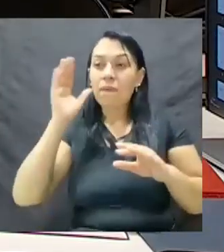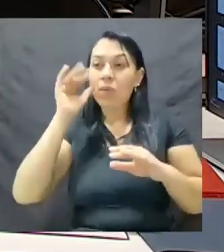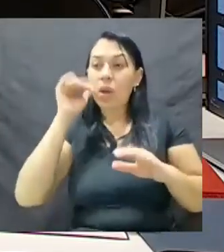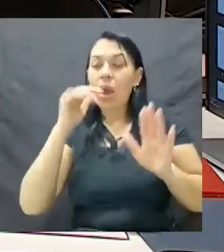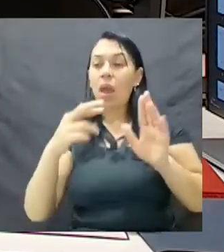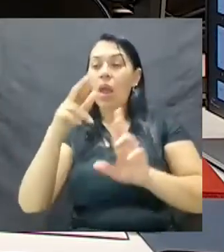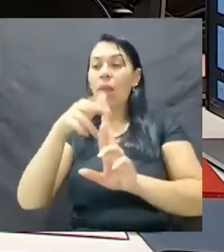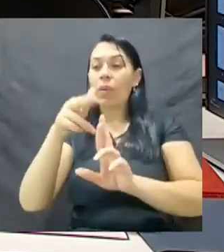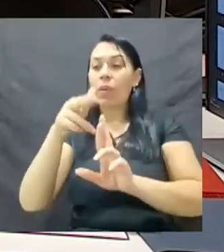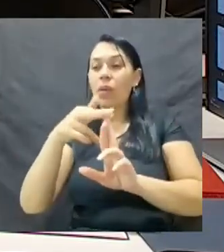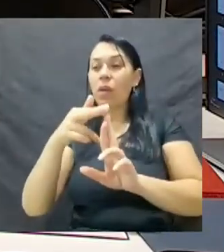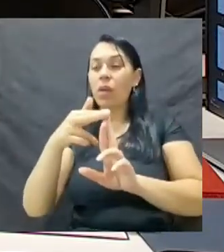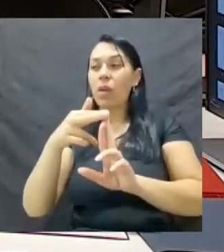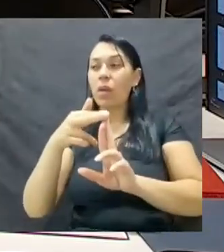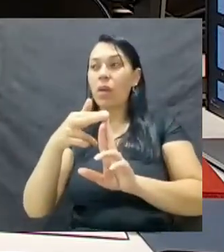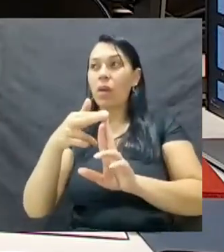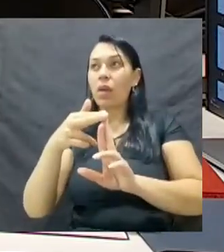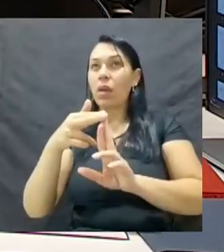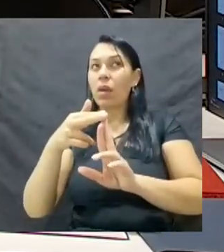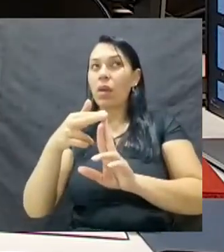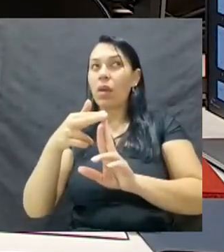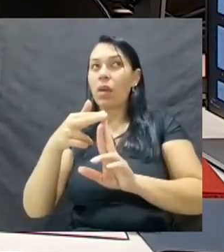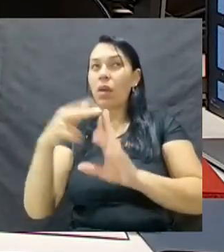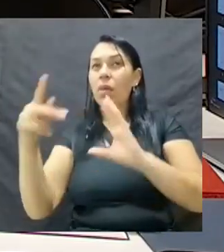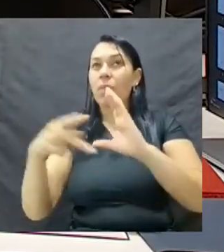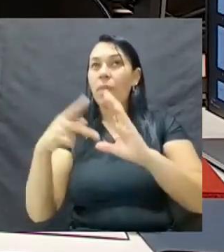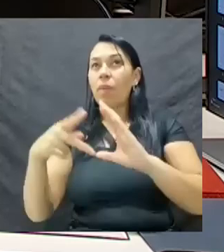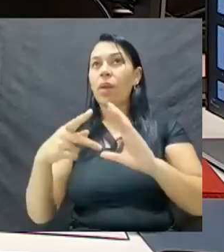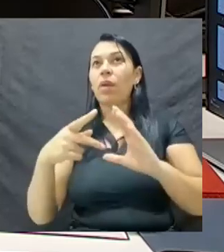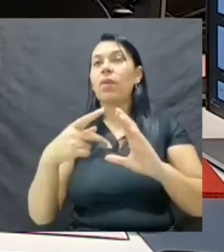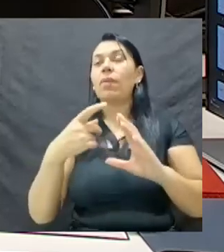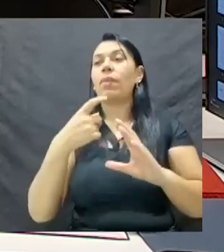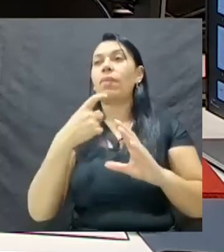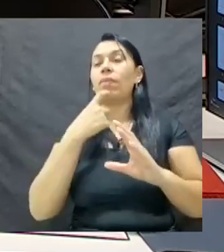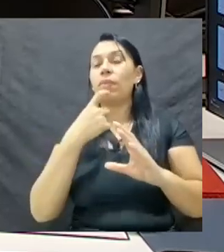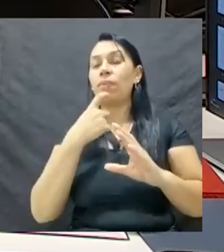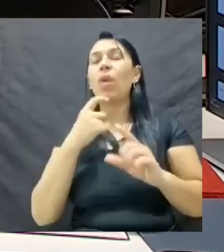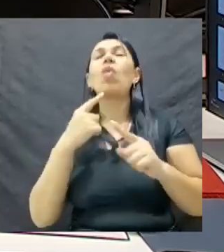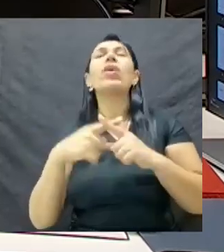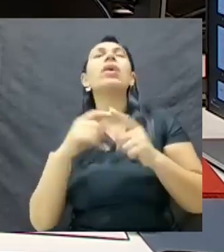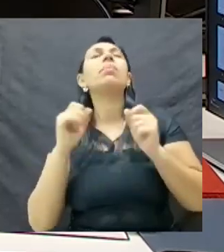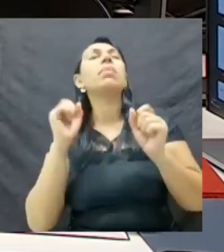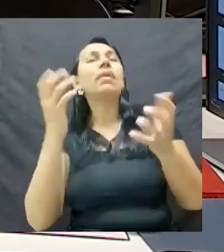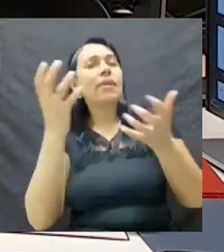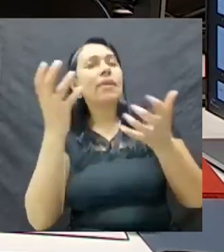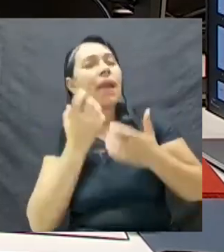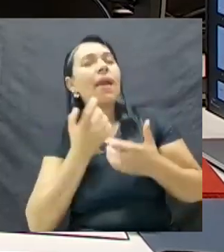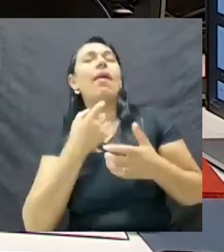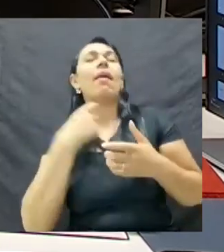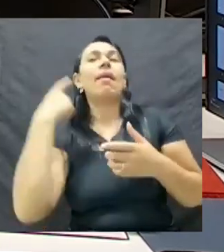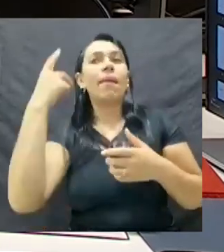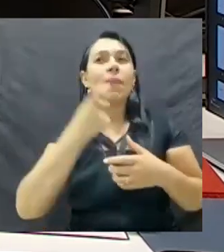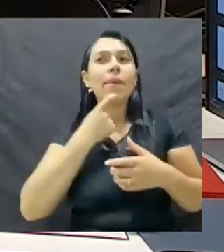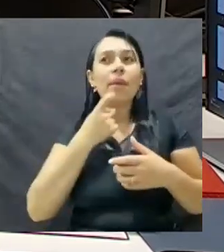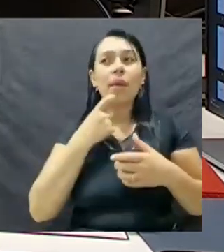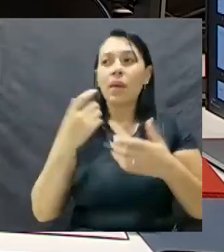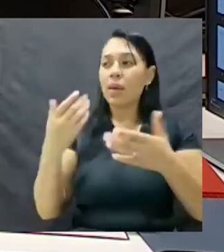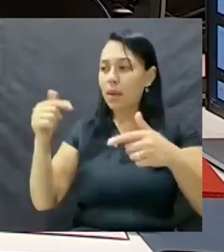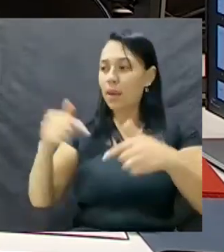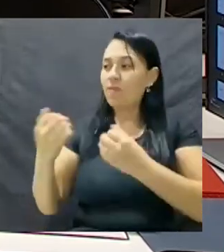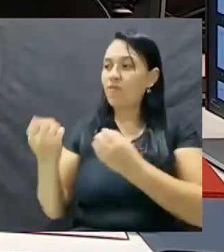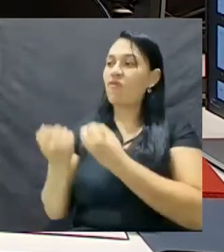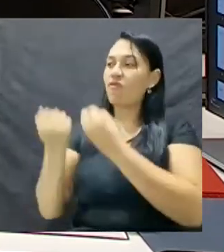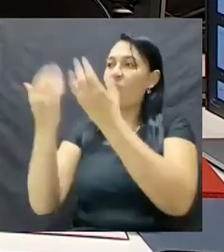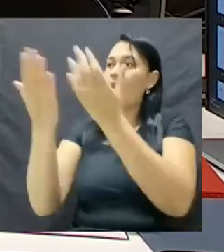Campinas. Porque o que se espera da Câmara Municipal de Campinas daqui para fora é resultado,